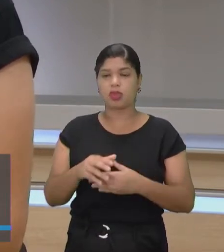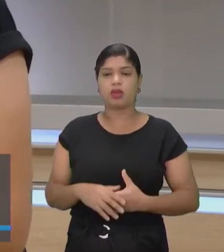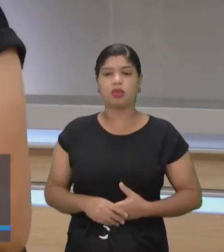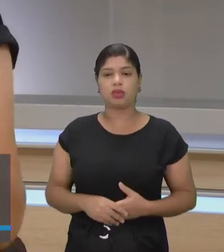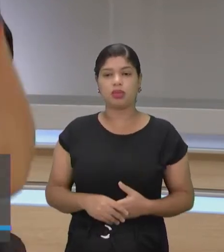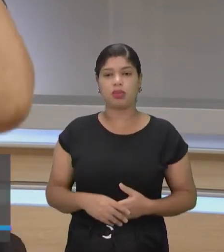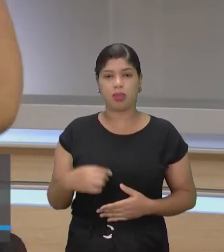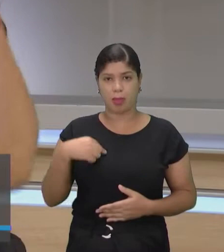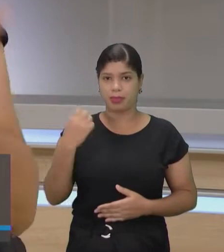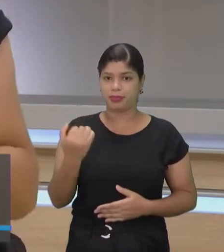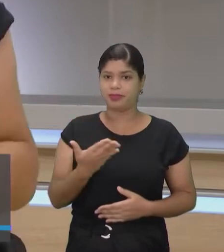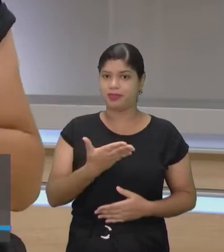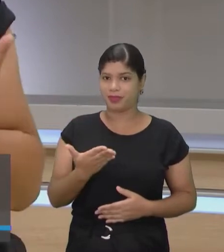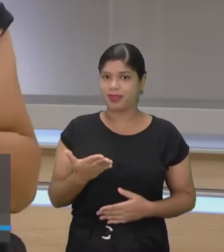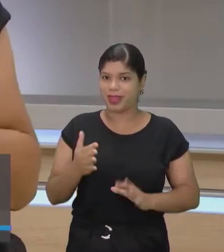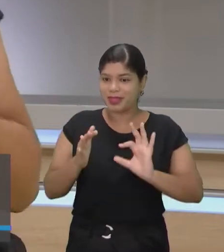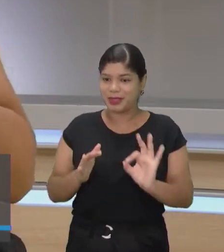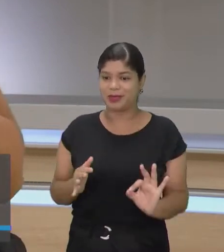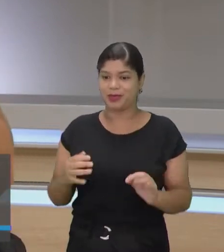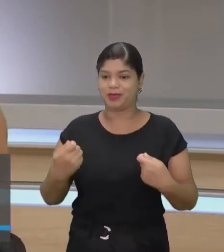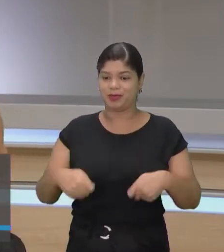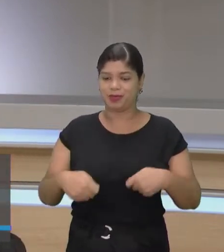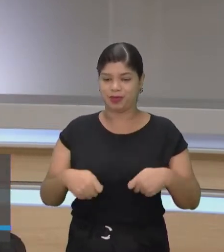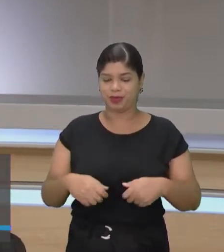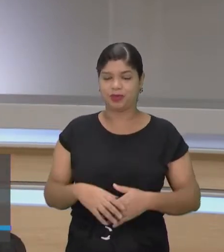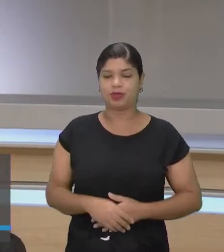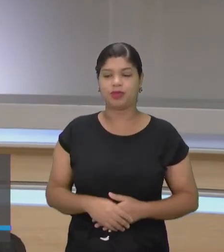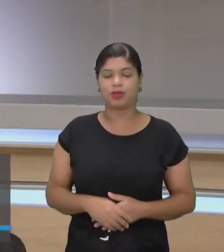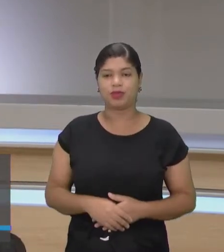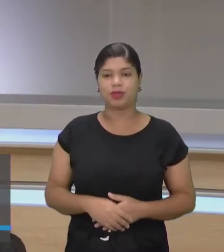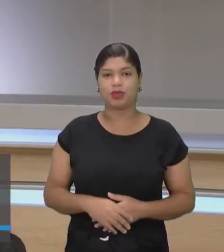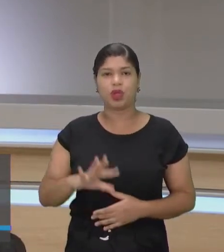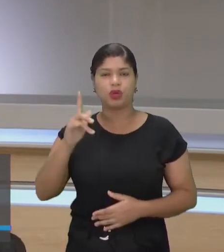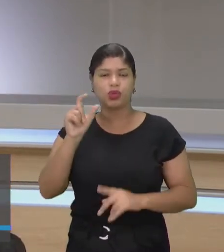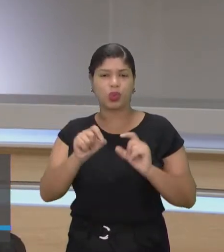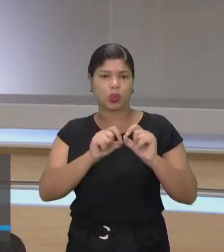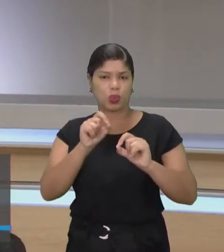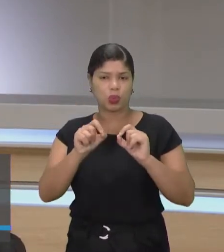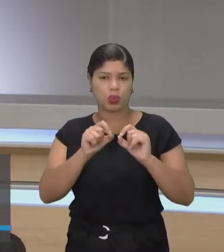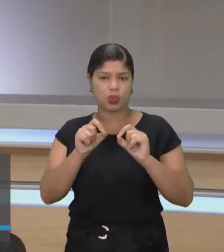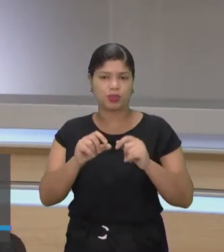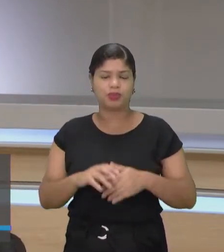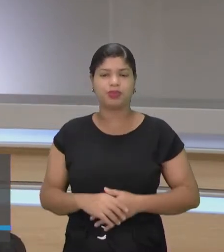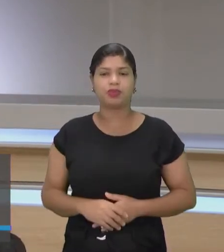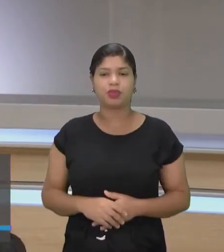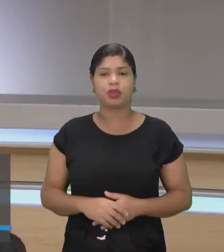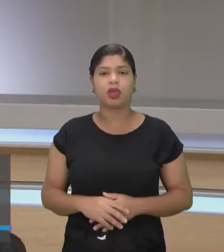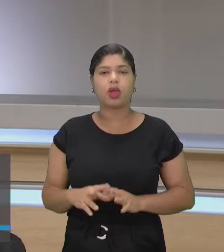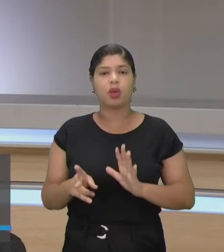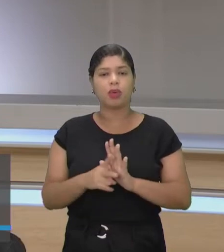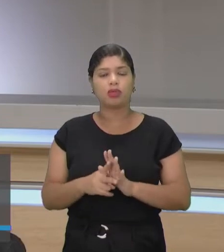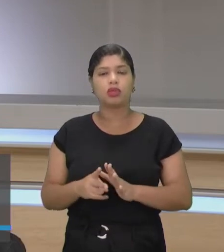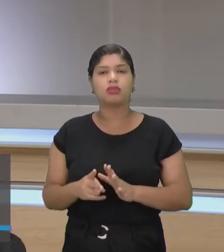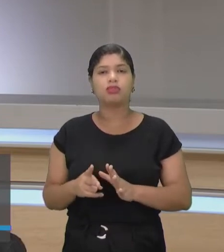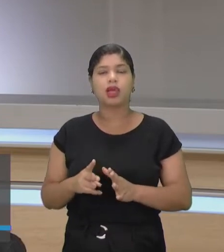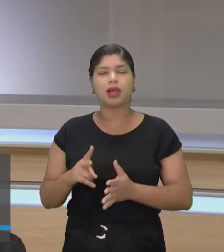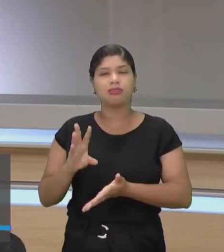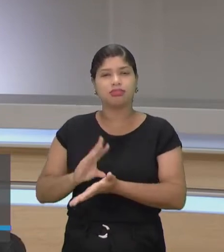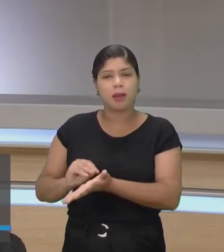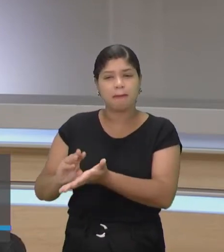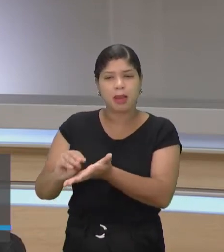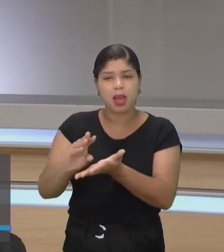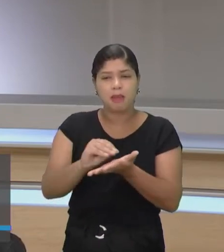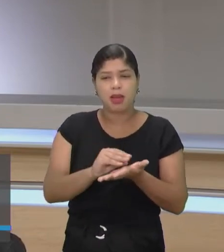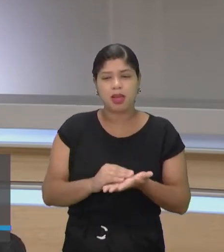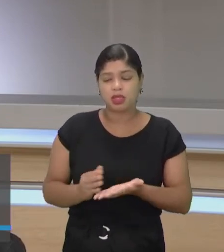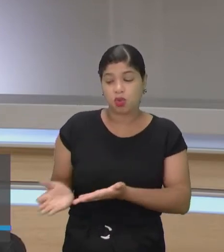falar certinho, que eu falei, eu tenho que falar certinho, né? Então, o que acontece? Essa taxa de coleta de resíduo, existe